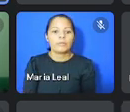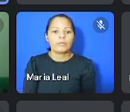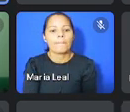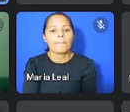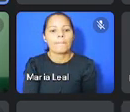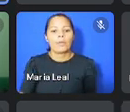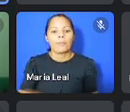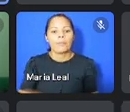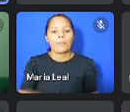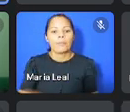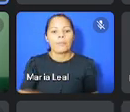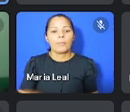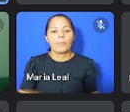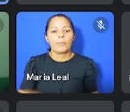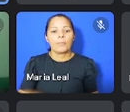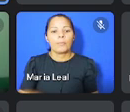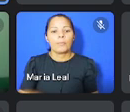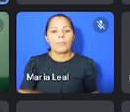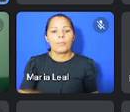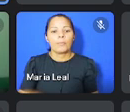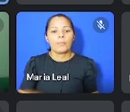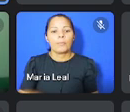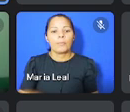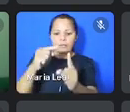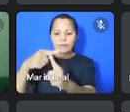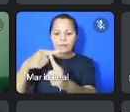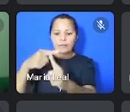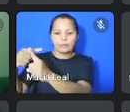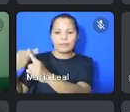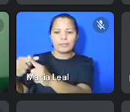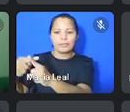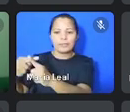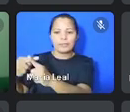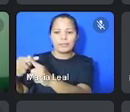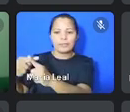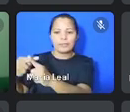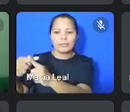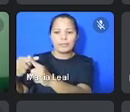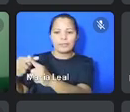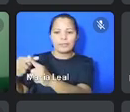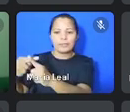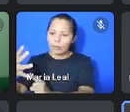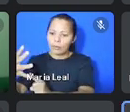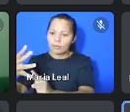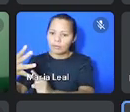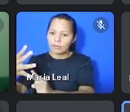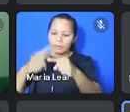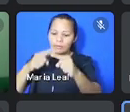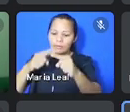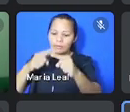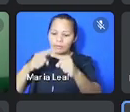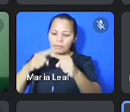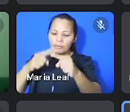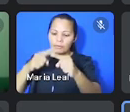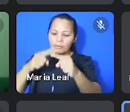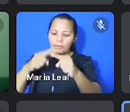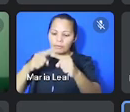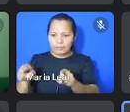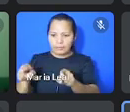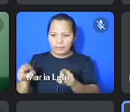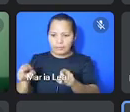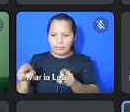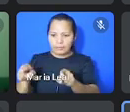Ótimo. Então, mas agora, então, você entendeu porque ficou 95 sobre